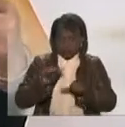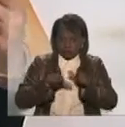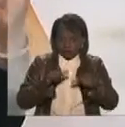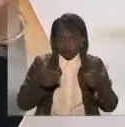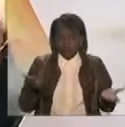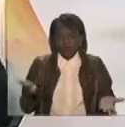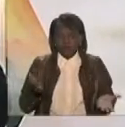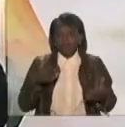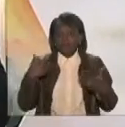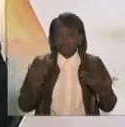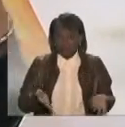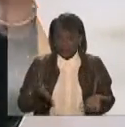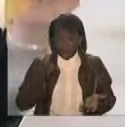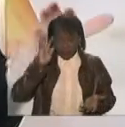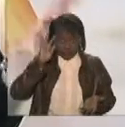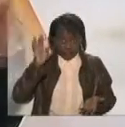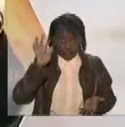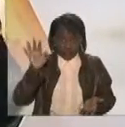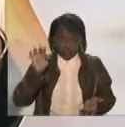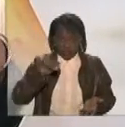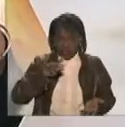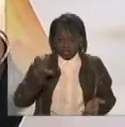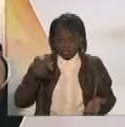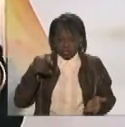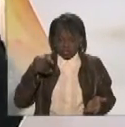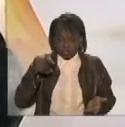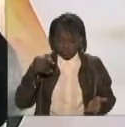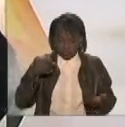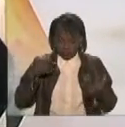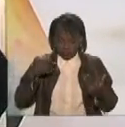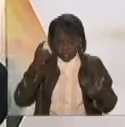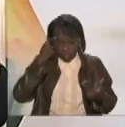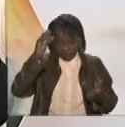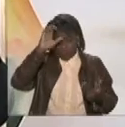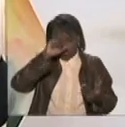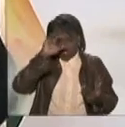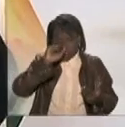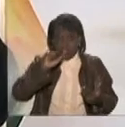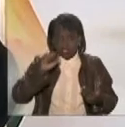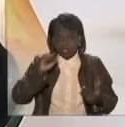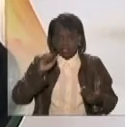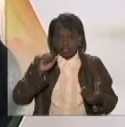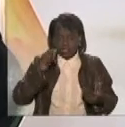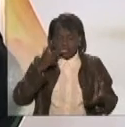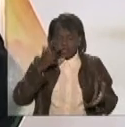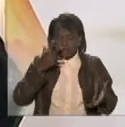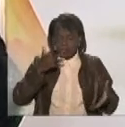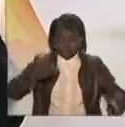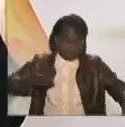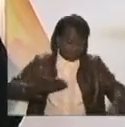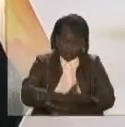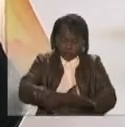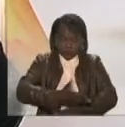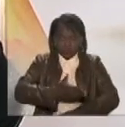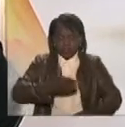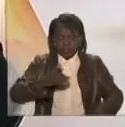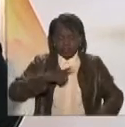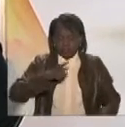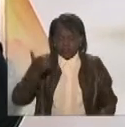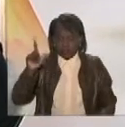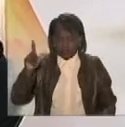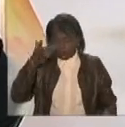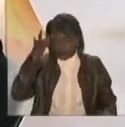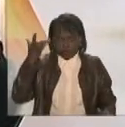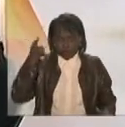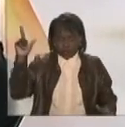relação. E aí, imagina quando a gente está em processo de validação, a gente ser atravessado